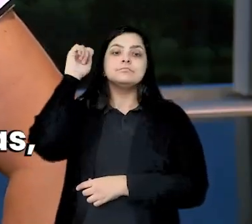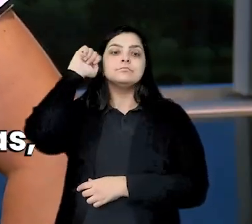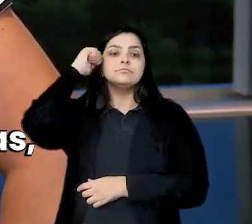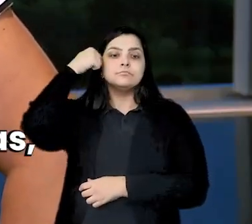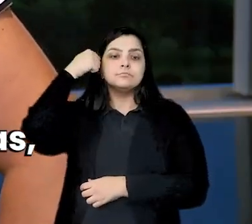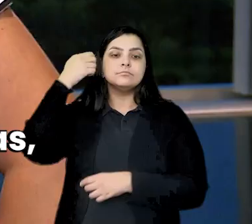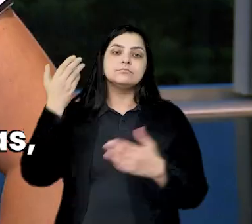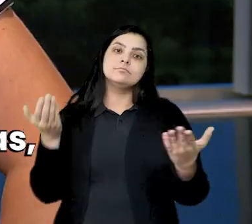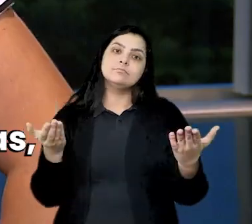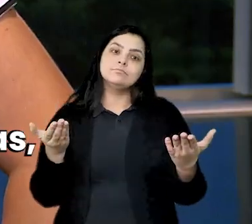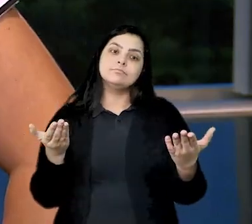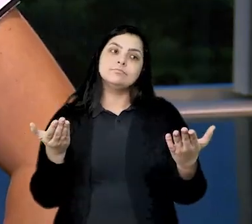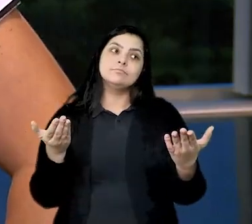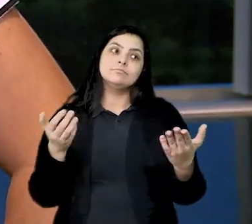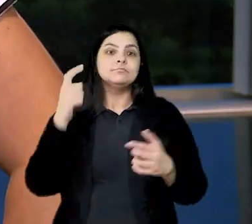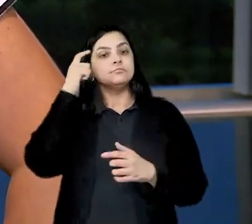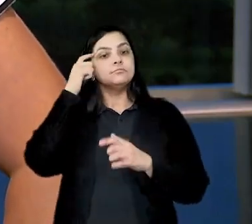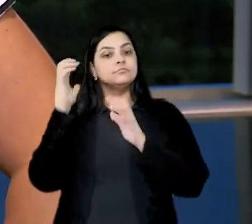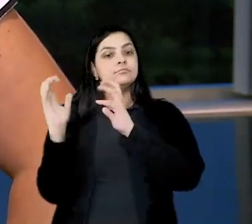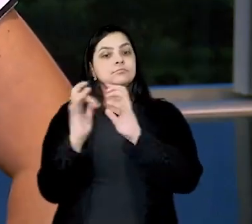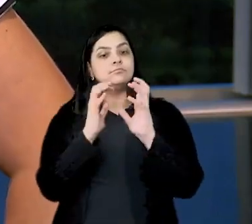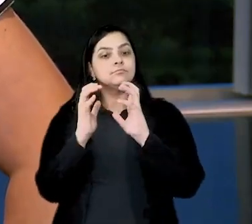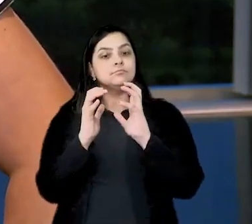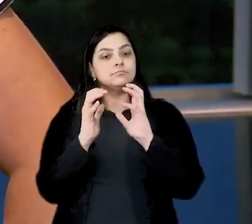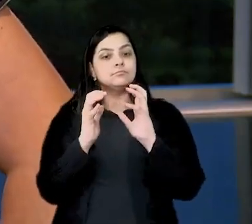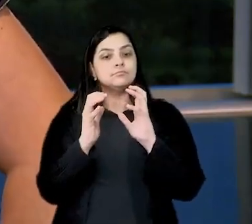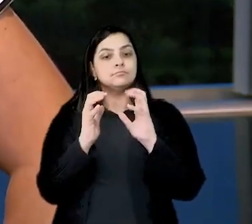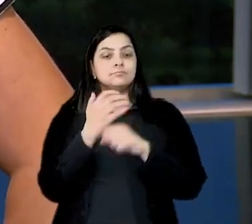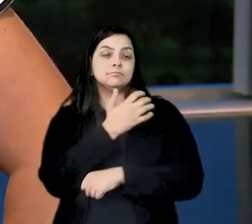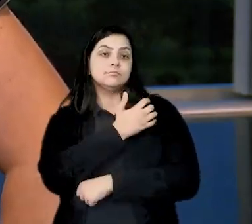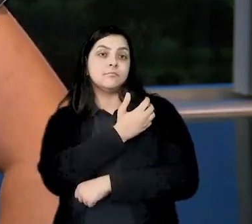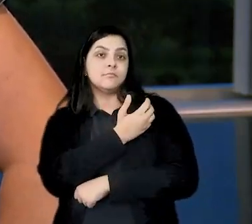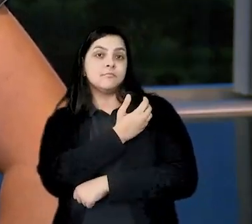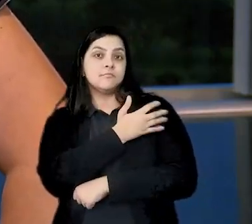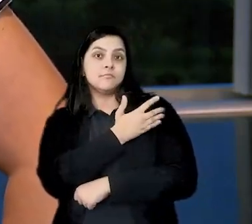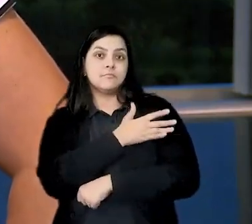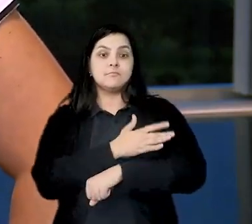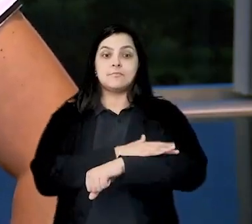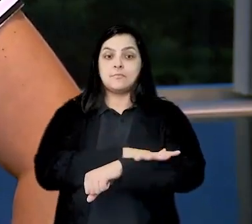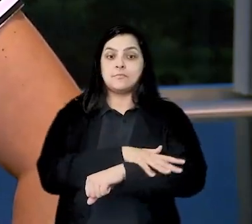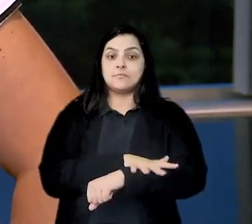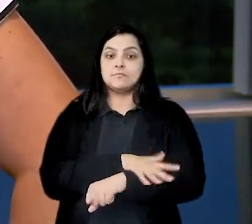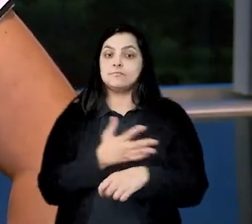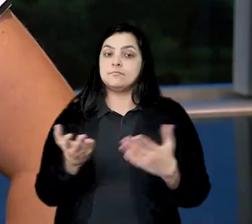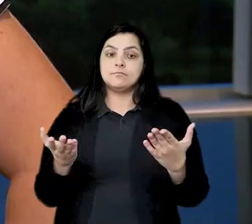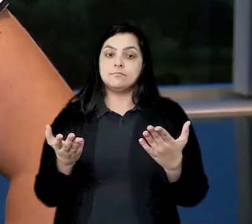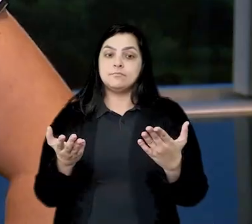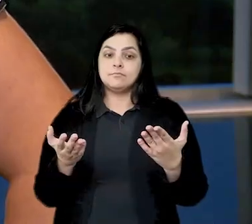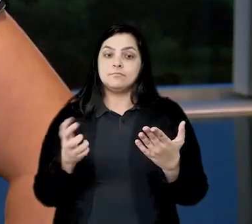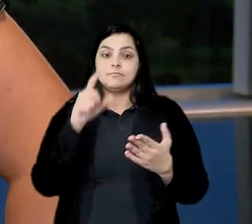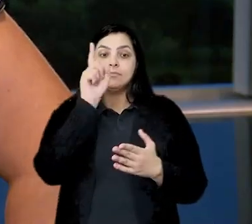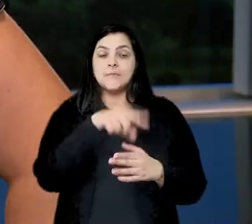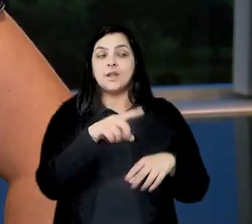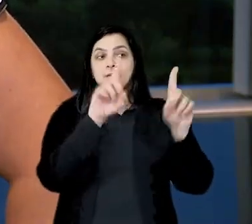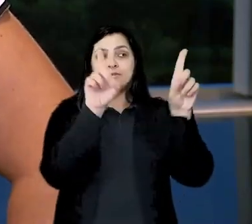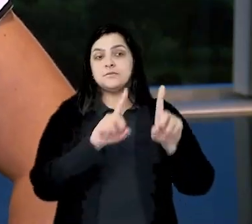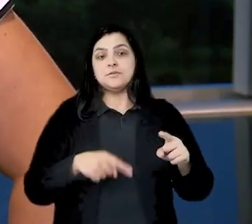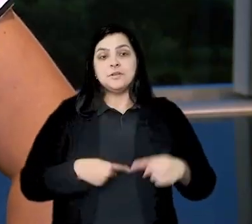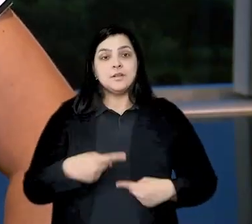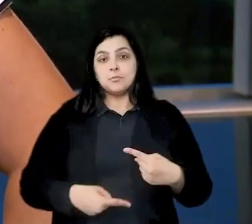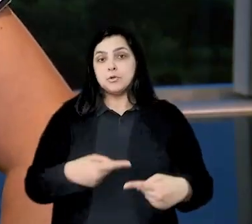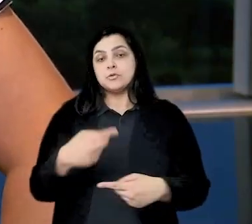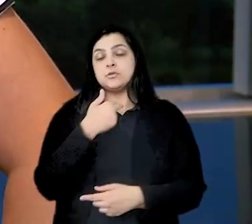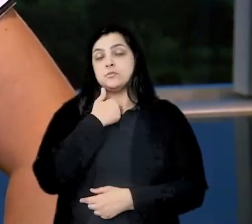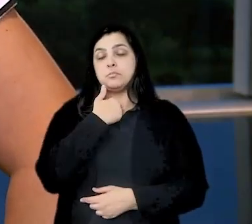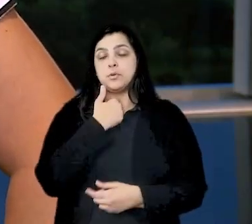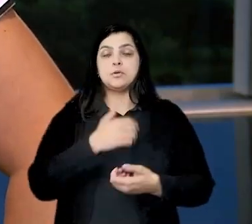as pessoas negras, para o pensamento e o cheiro com o artista, são degenerados que não devem